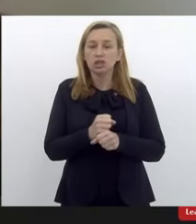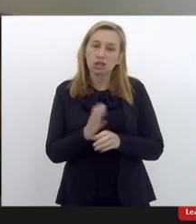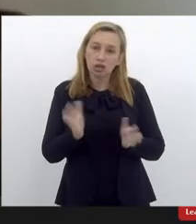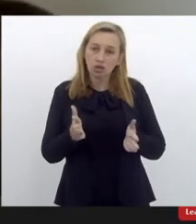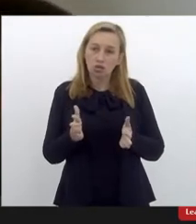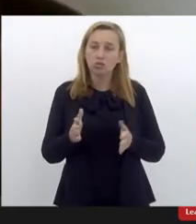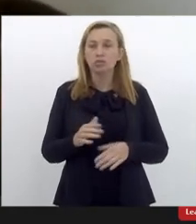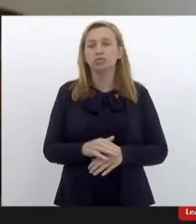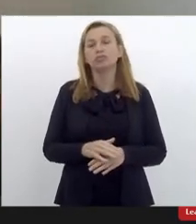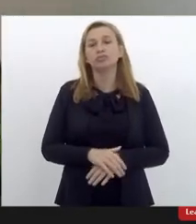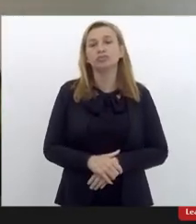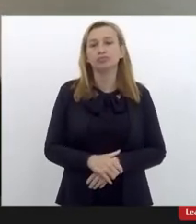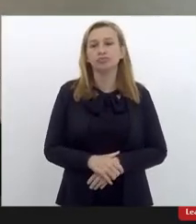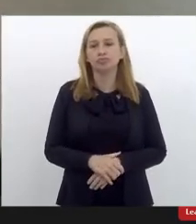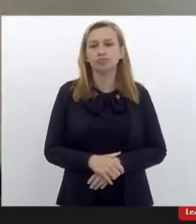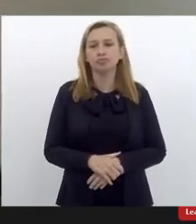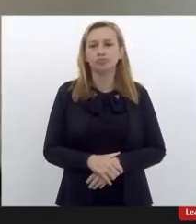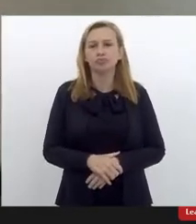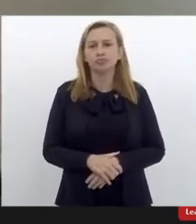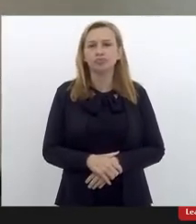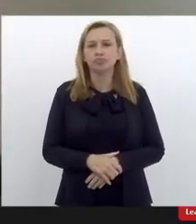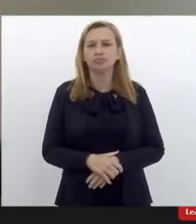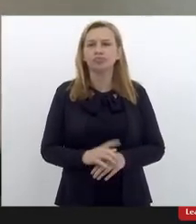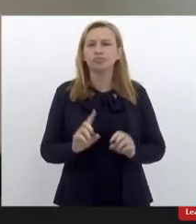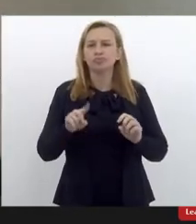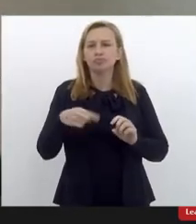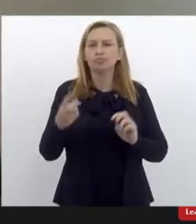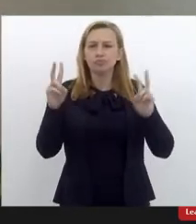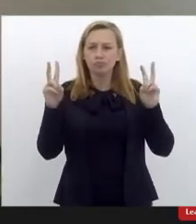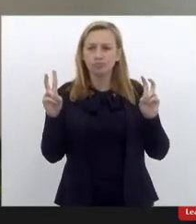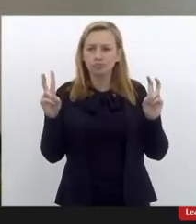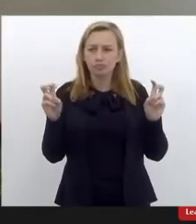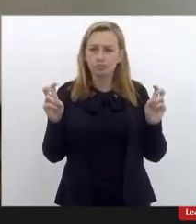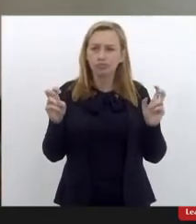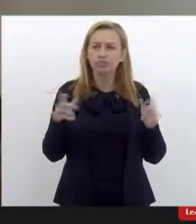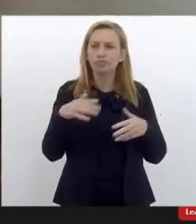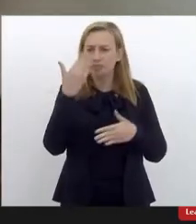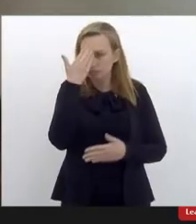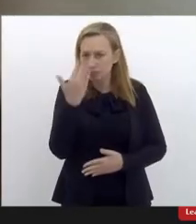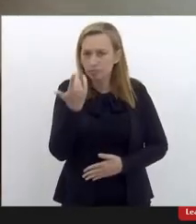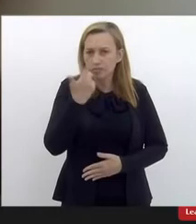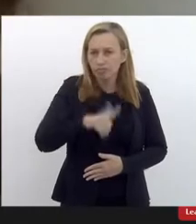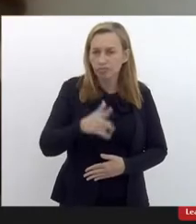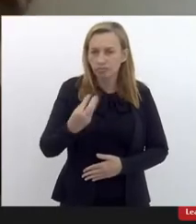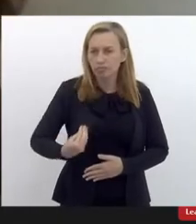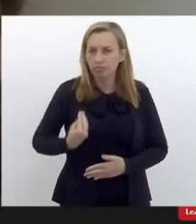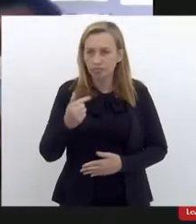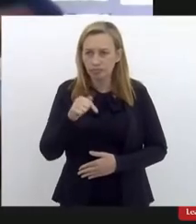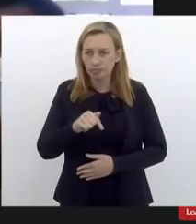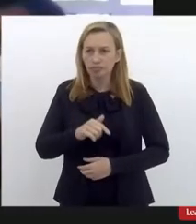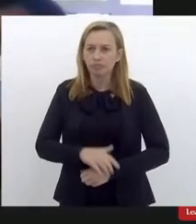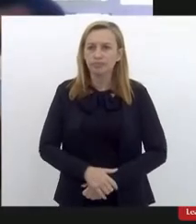ano e curso, né? Essas são as minhas considerações, e eu agradeço mais uma vez pela participação.